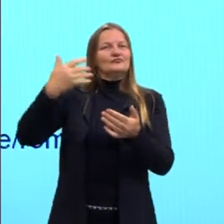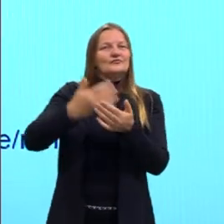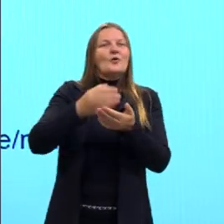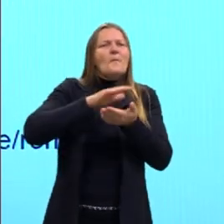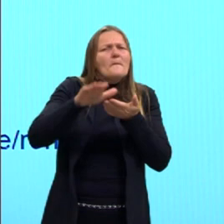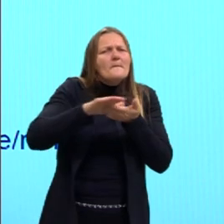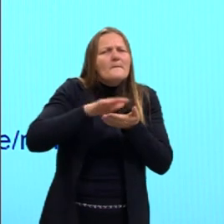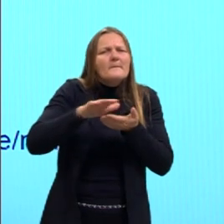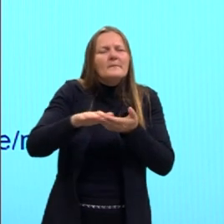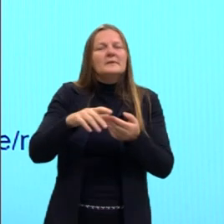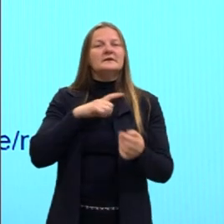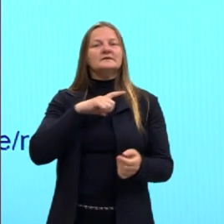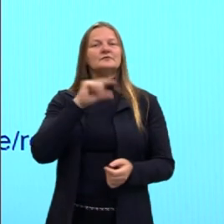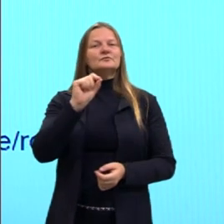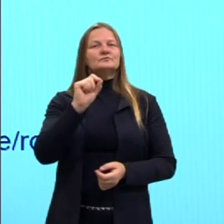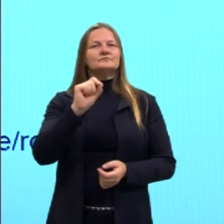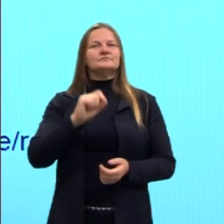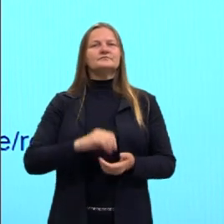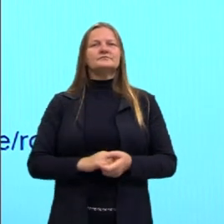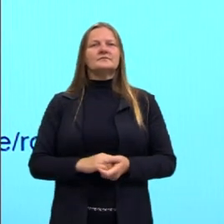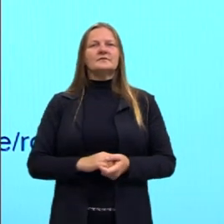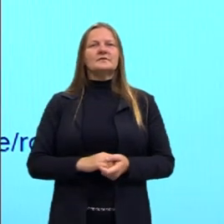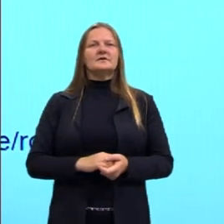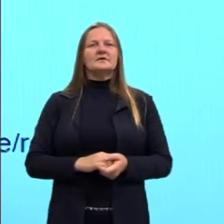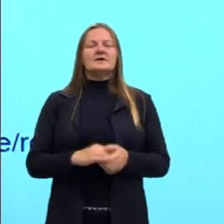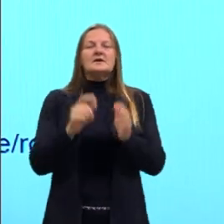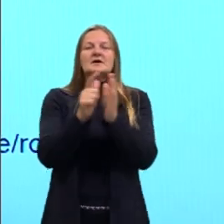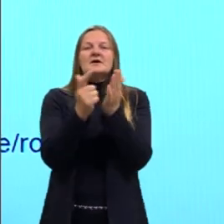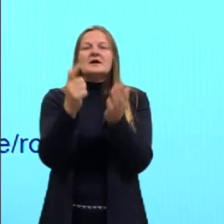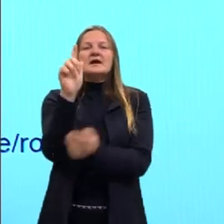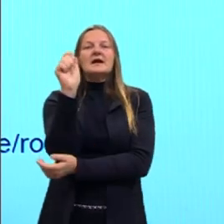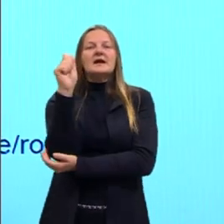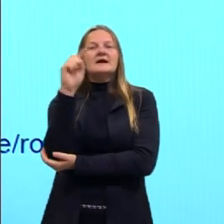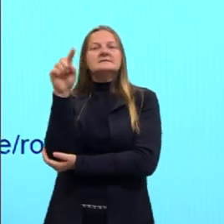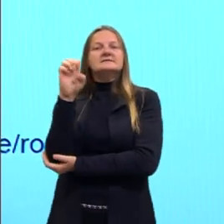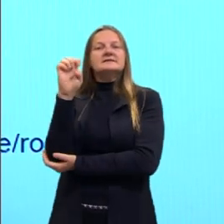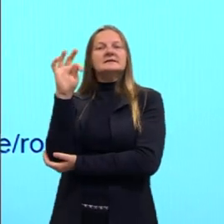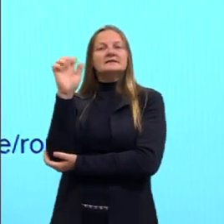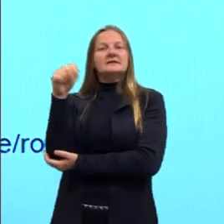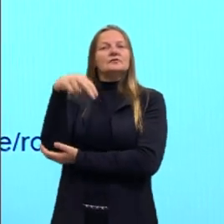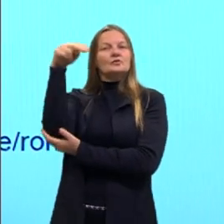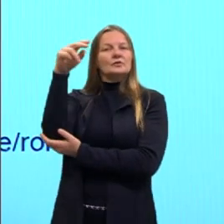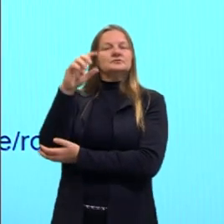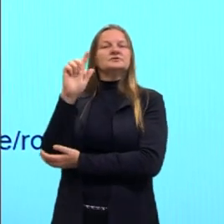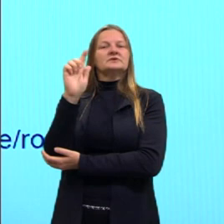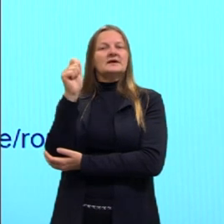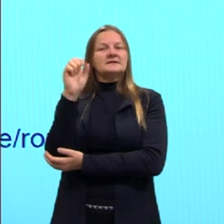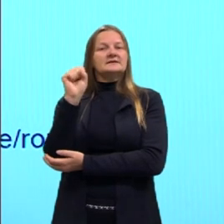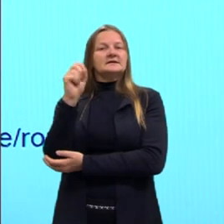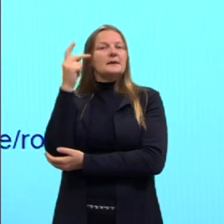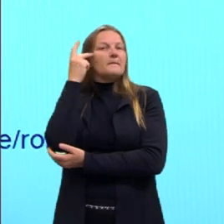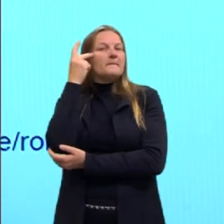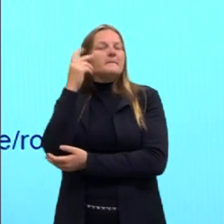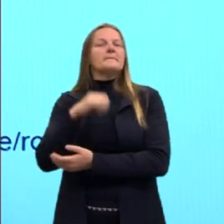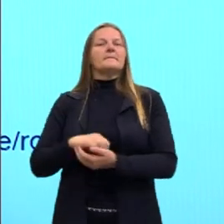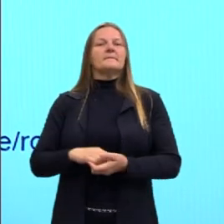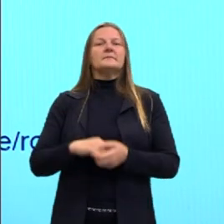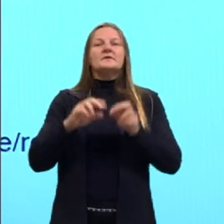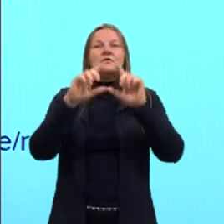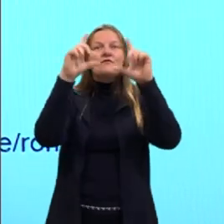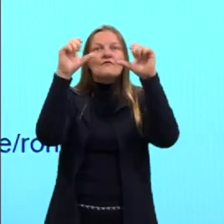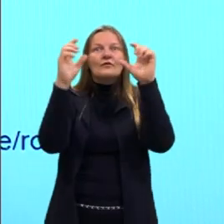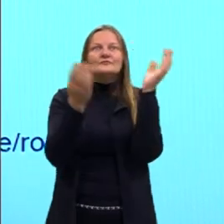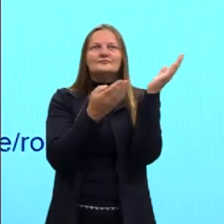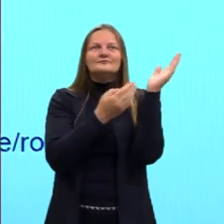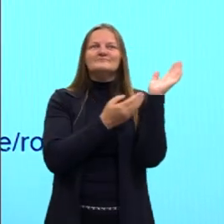publicados EA que a gente tem o que temos aqui A Gazeta do Norte O Correio Popular A Gazeta paulista então nesta imagem